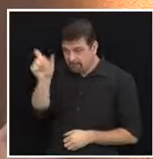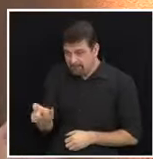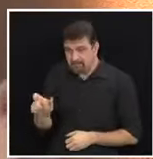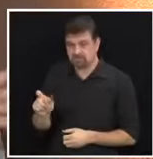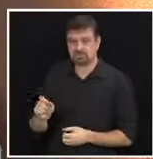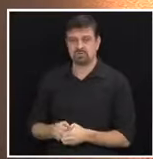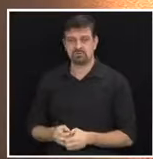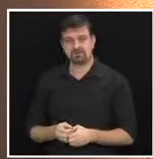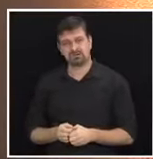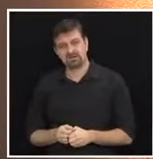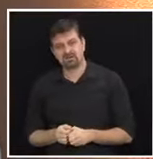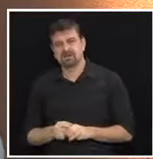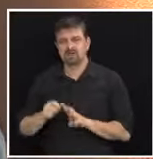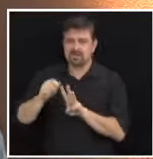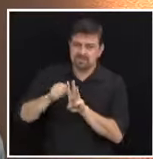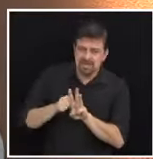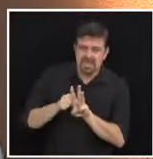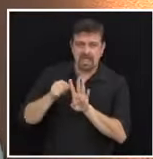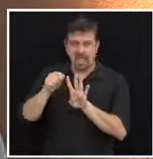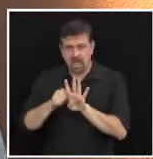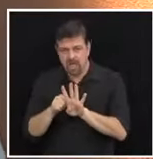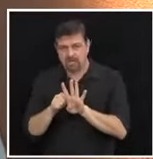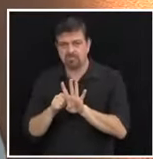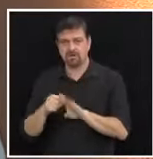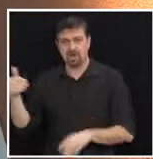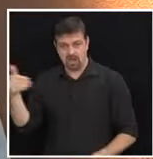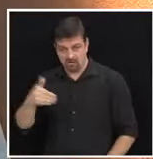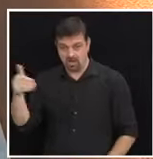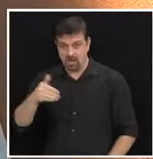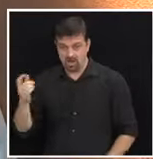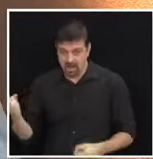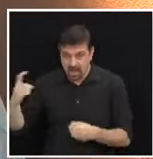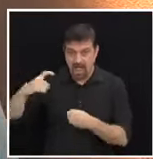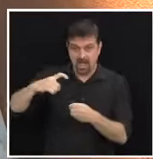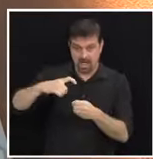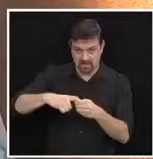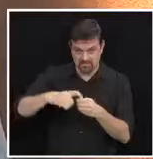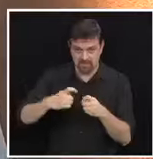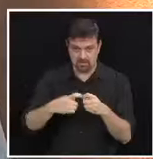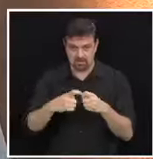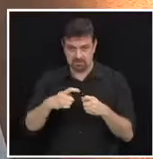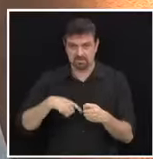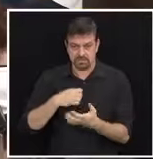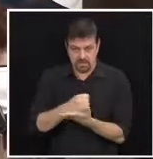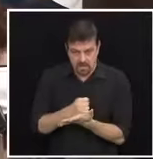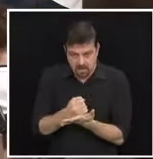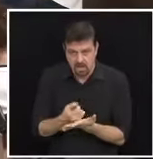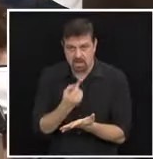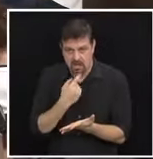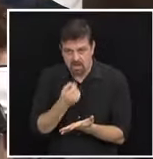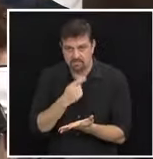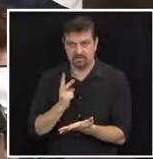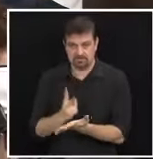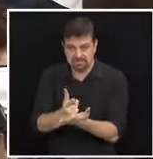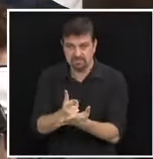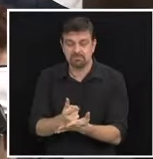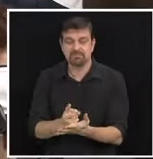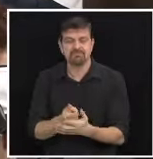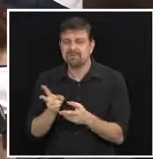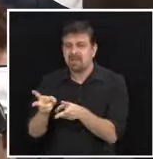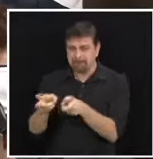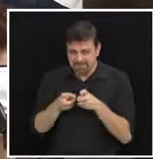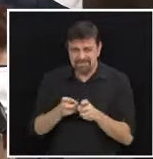a cada 3, 4 meses, o paciente volta ao nosso serviço e recebe os medicamentos. E tem sintomas?